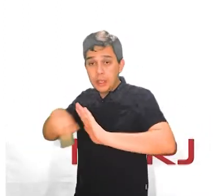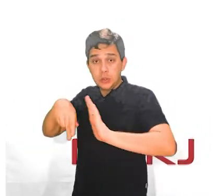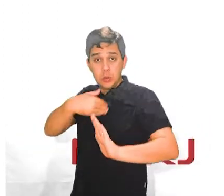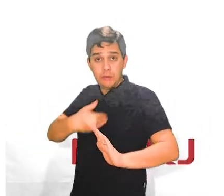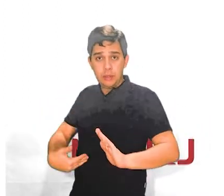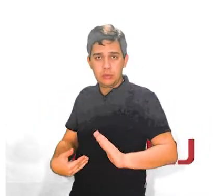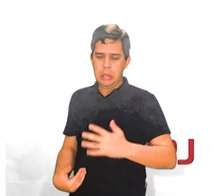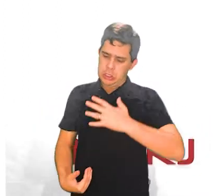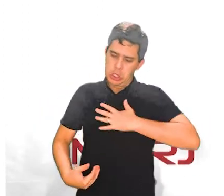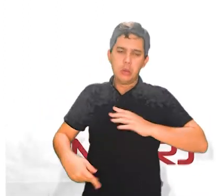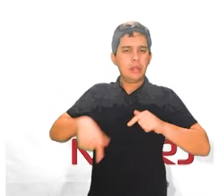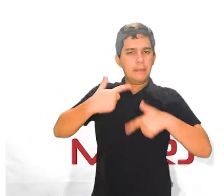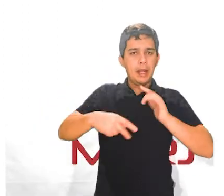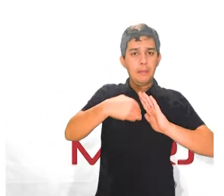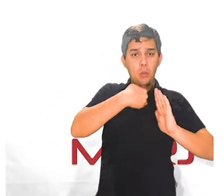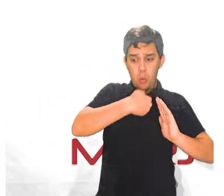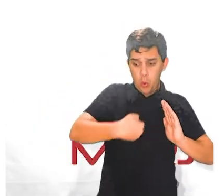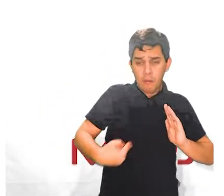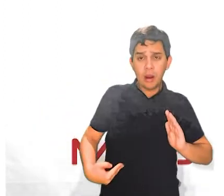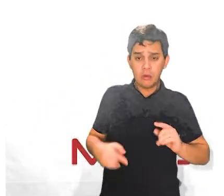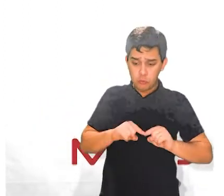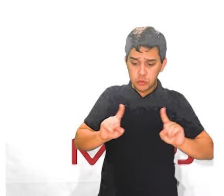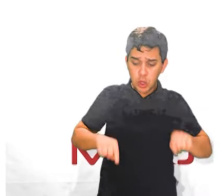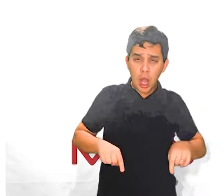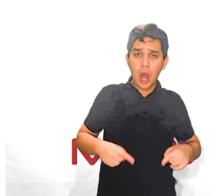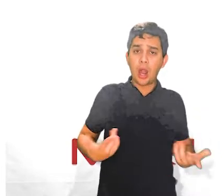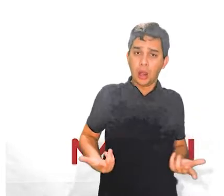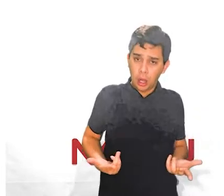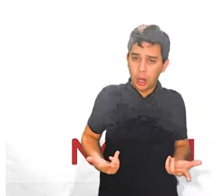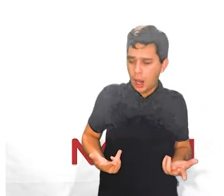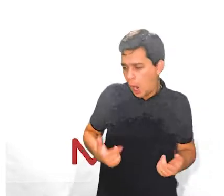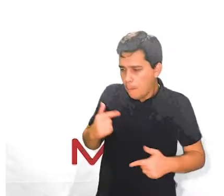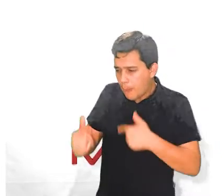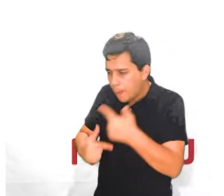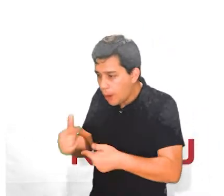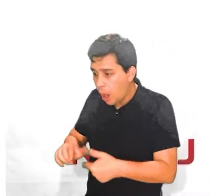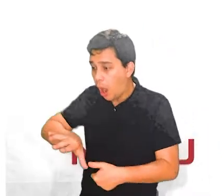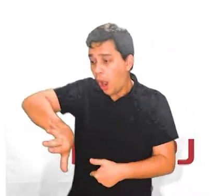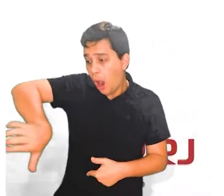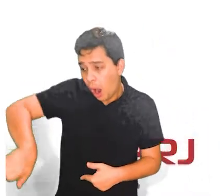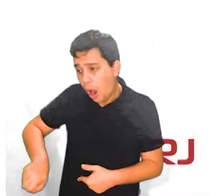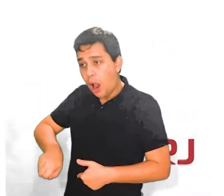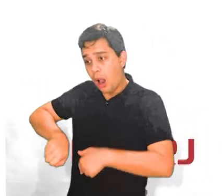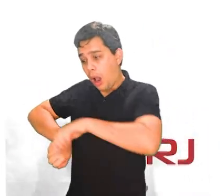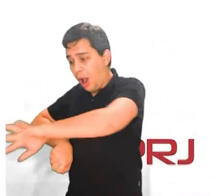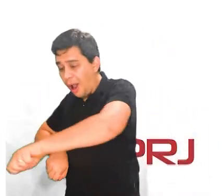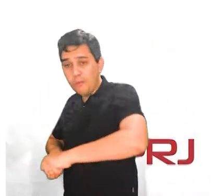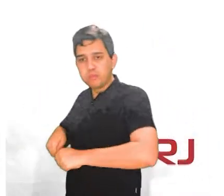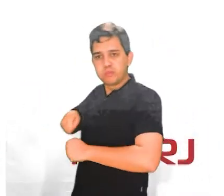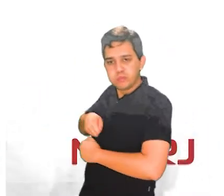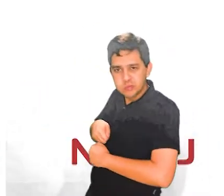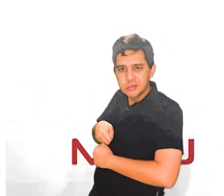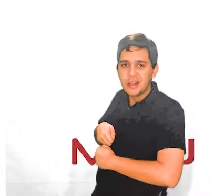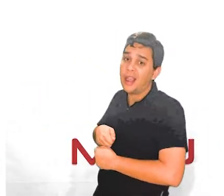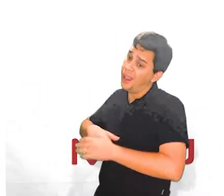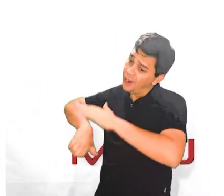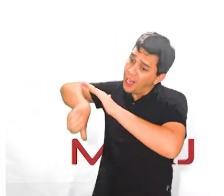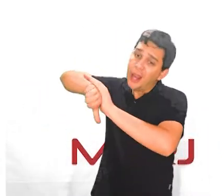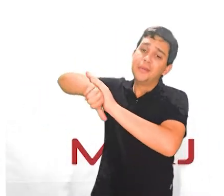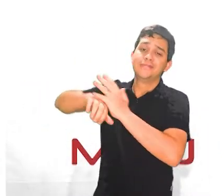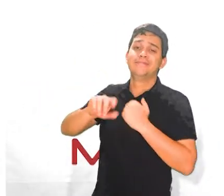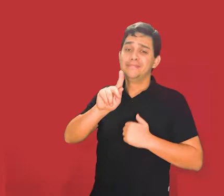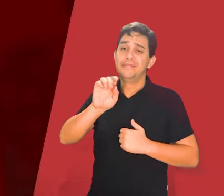ou de terceiro por parte de um funcionário público de um bem a que ele tem acesso por causa do cargo que